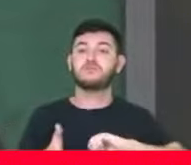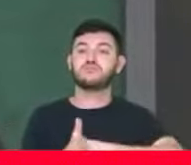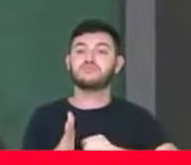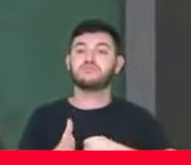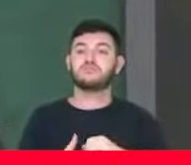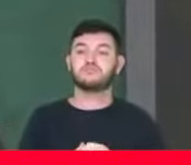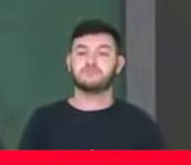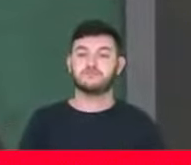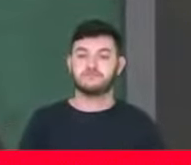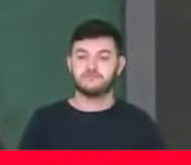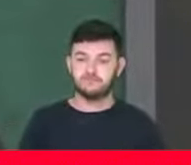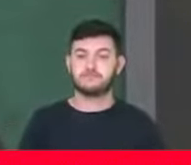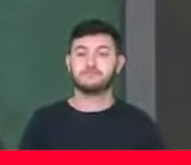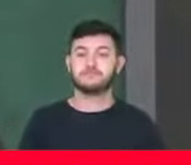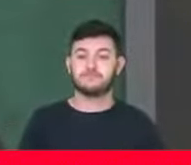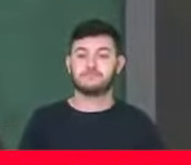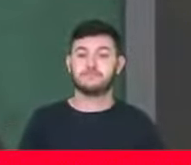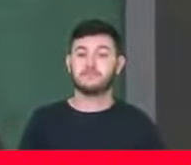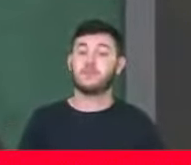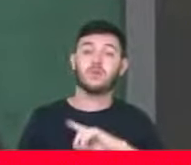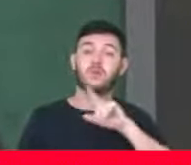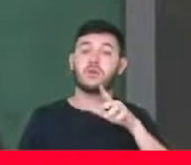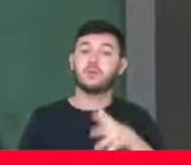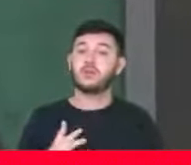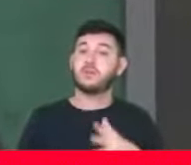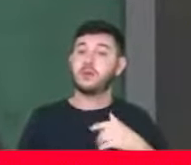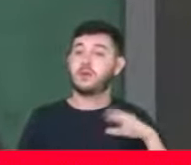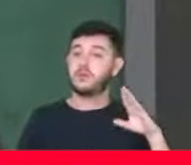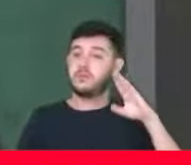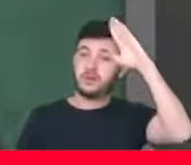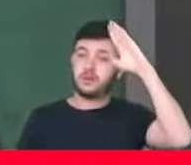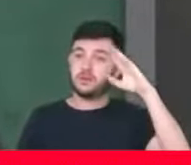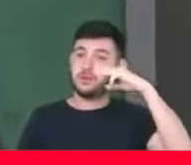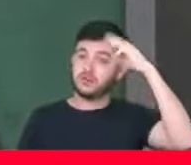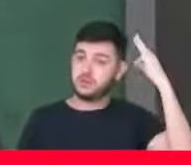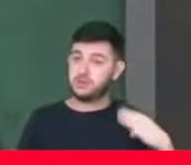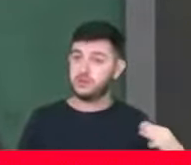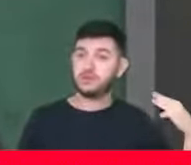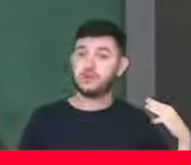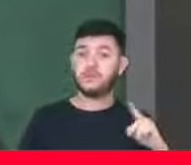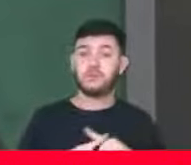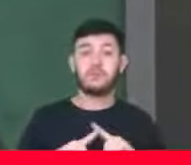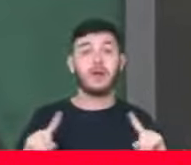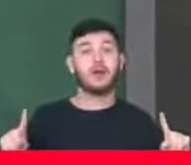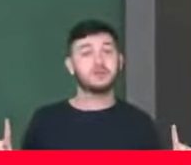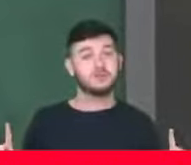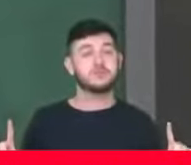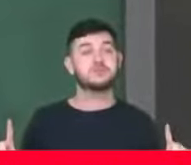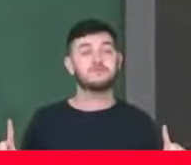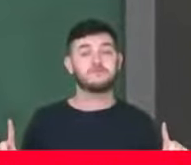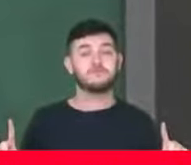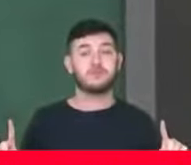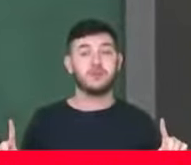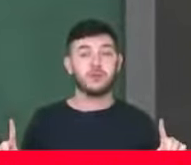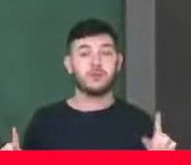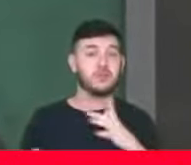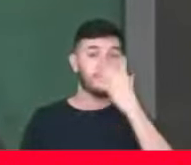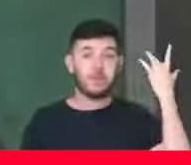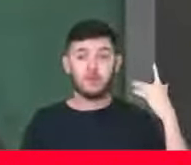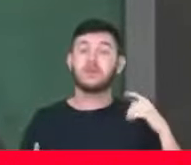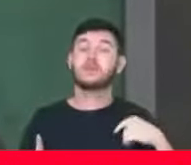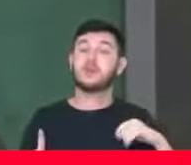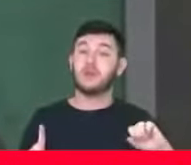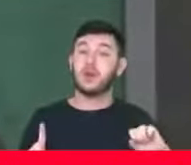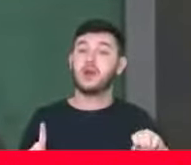bloquear Jair e Messias Bolsonaro e Michele Bolsonaro. Mas os patriotas estiveram lá e, de